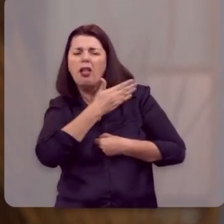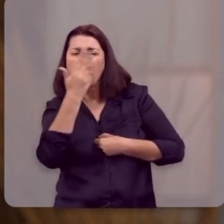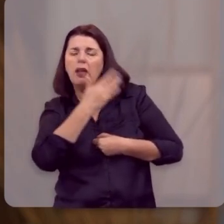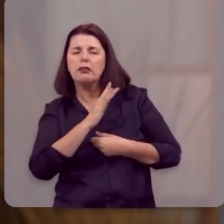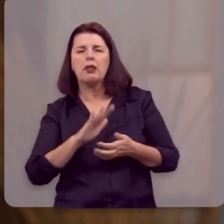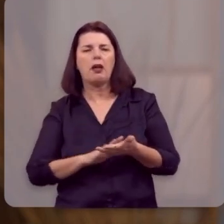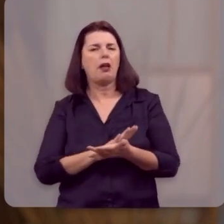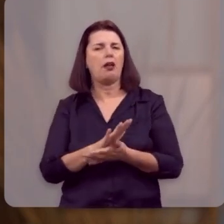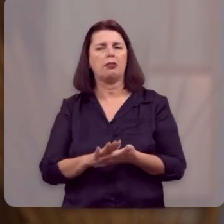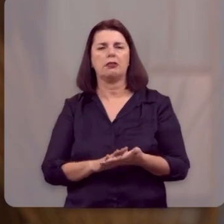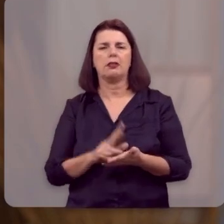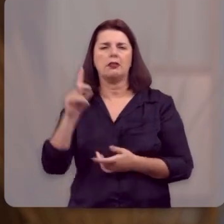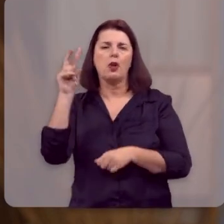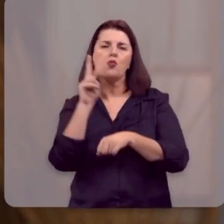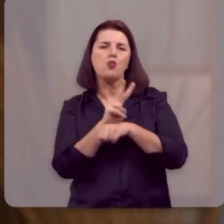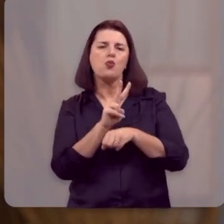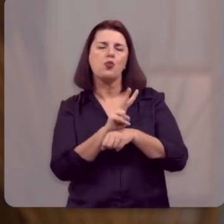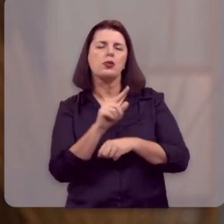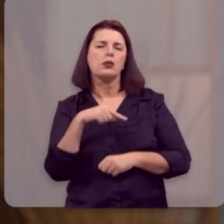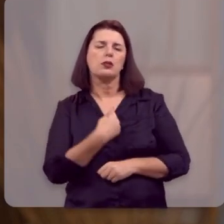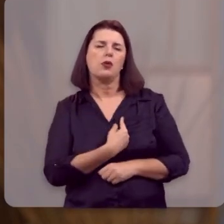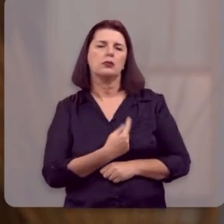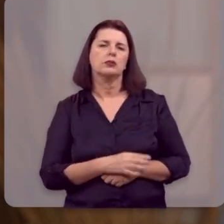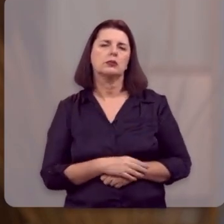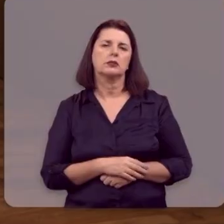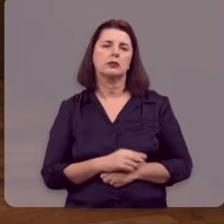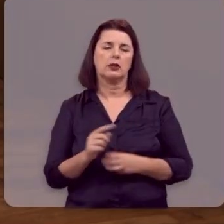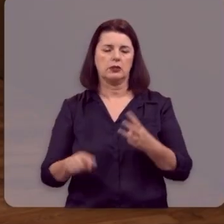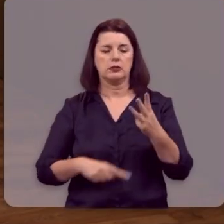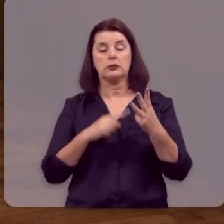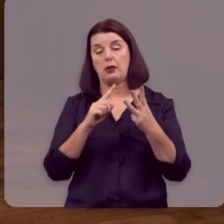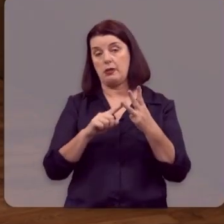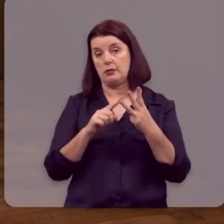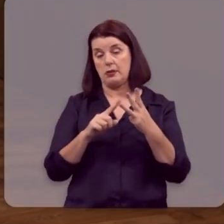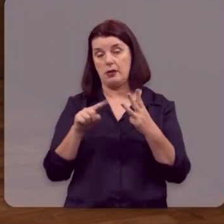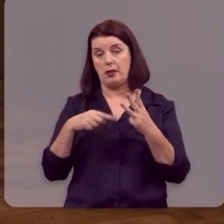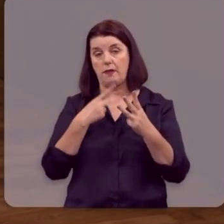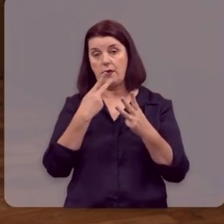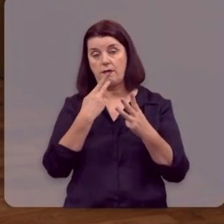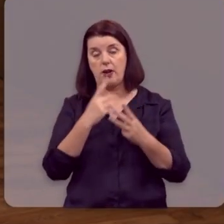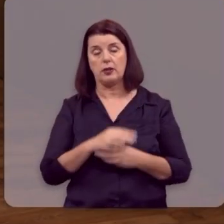olhar, da sua atenção, do seu cuidado. A terceira coisa que eu destaco